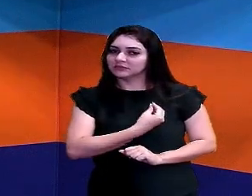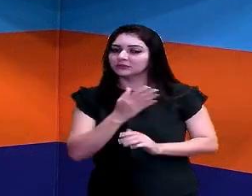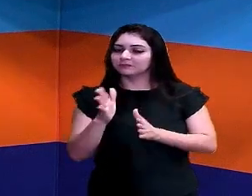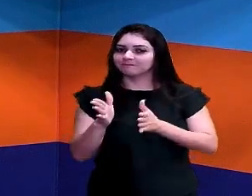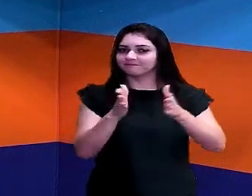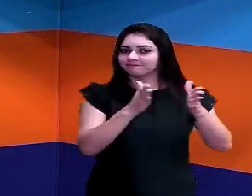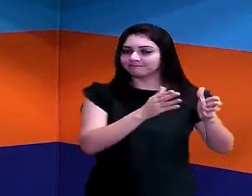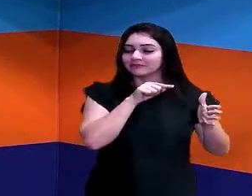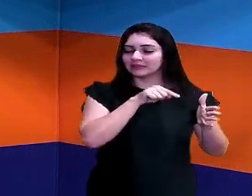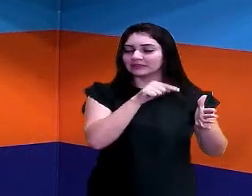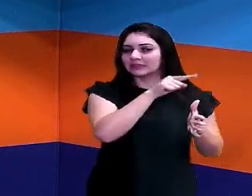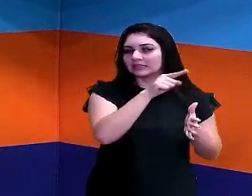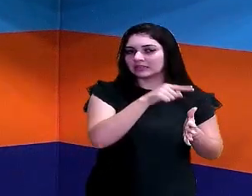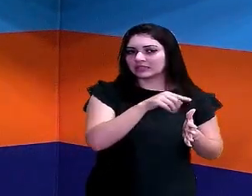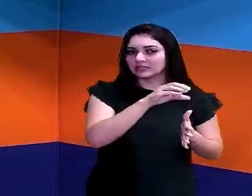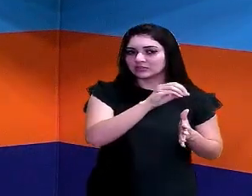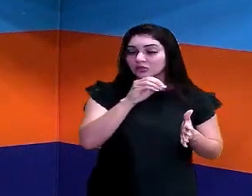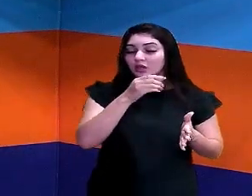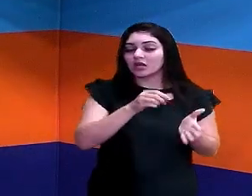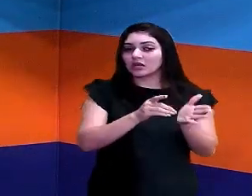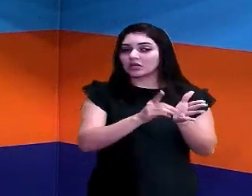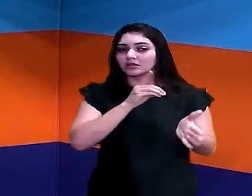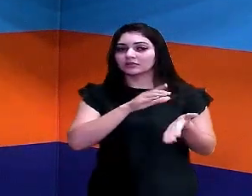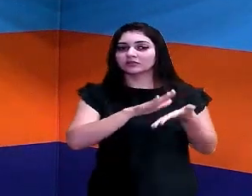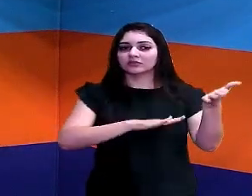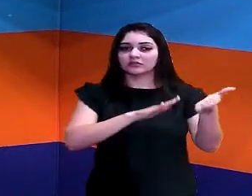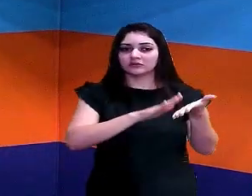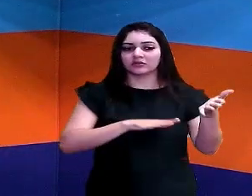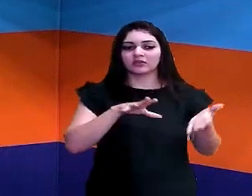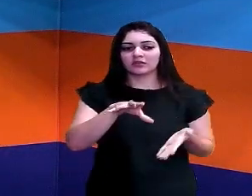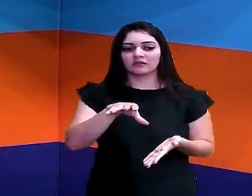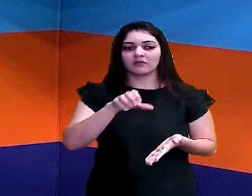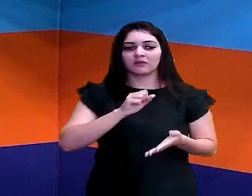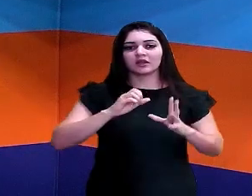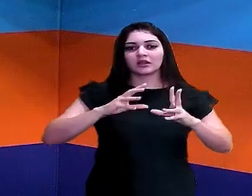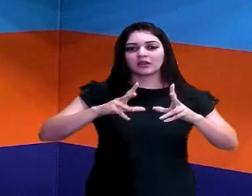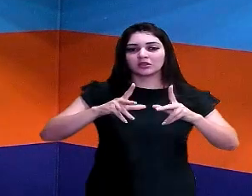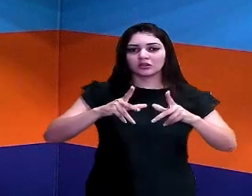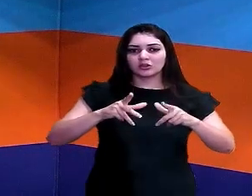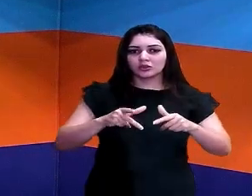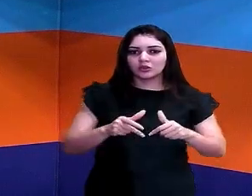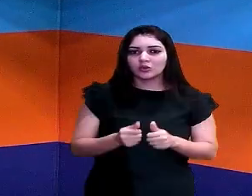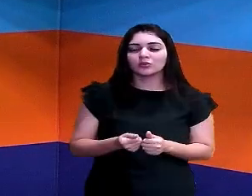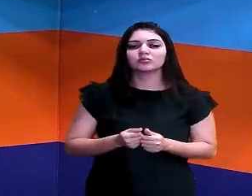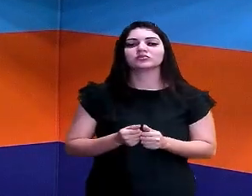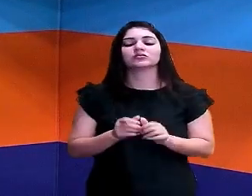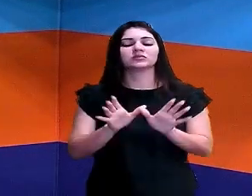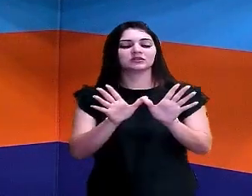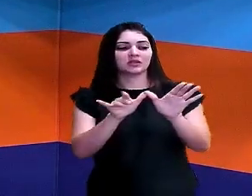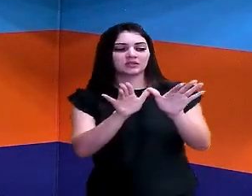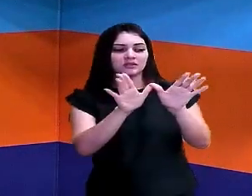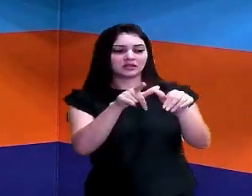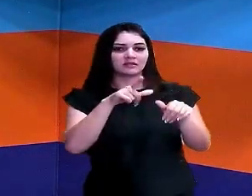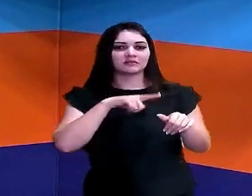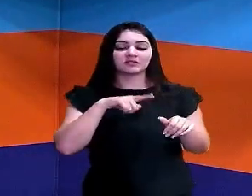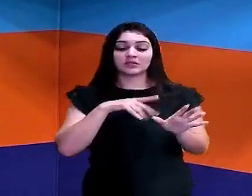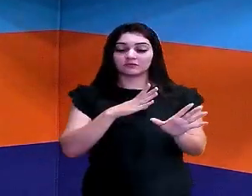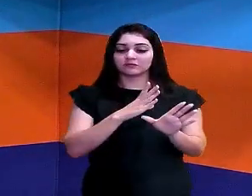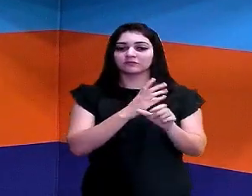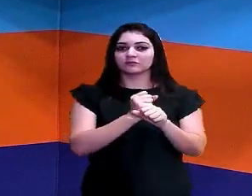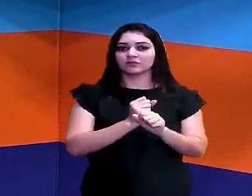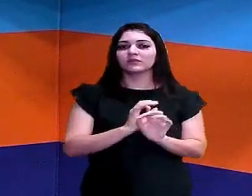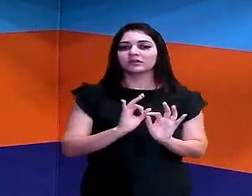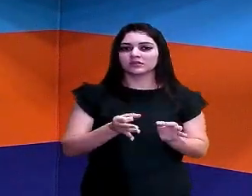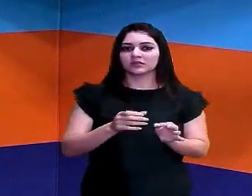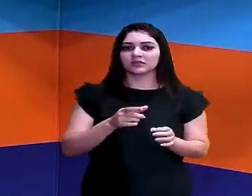né, nesse zoológico antes da fuga. Então, eu vou pegar todos as aves que tem aí e vou somar.